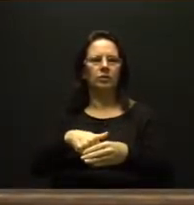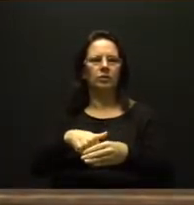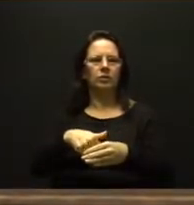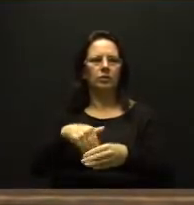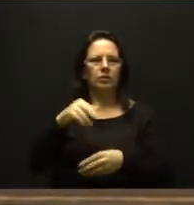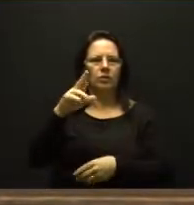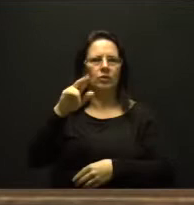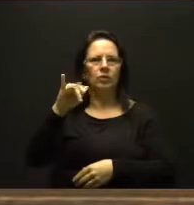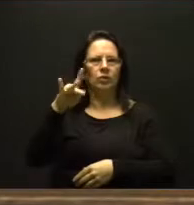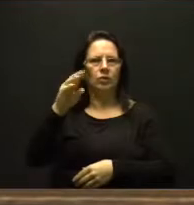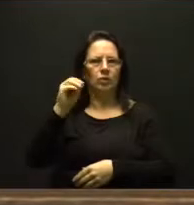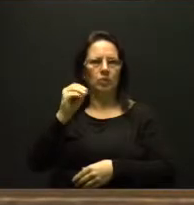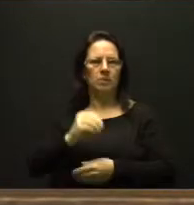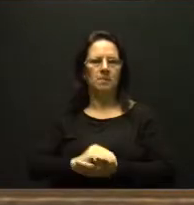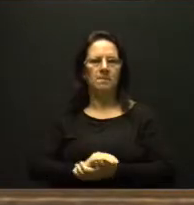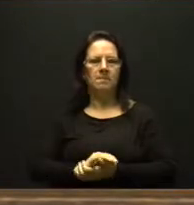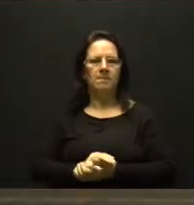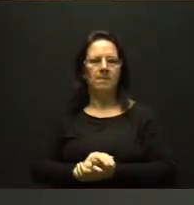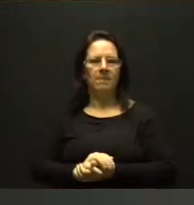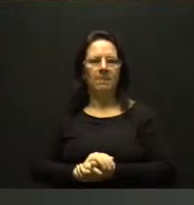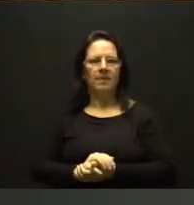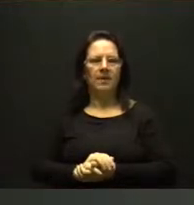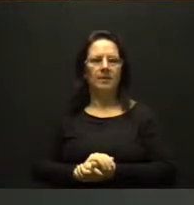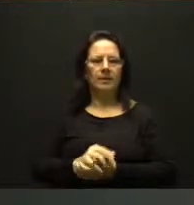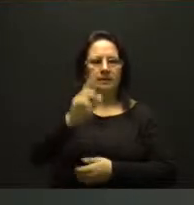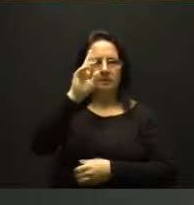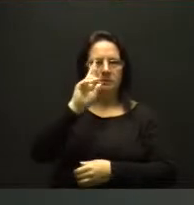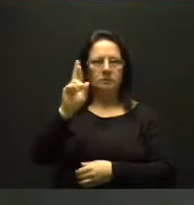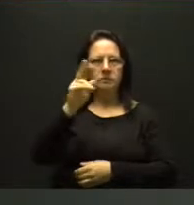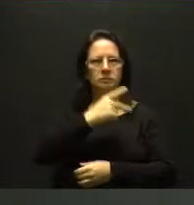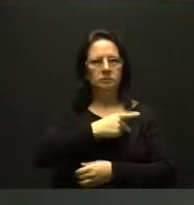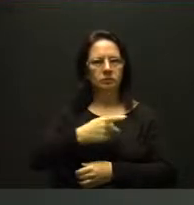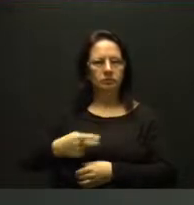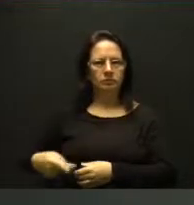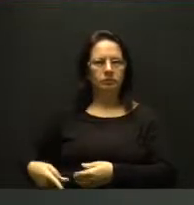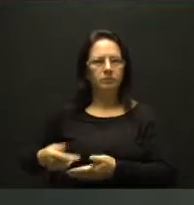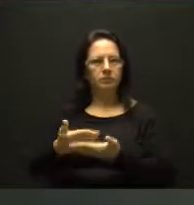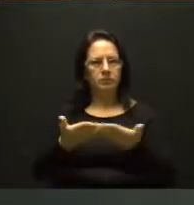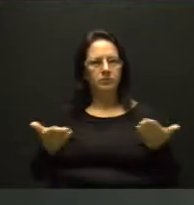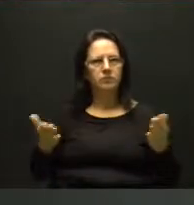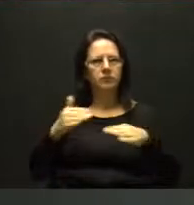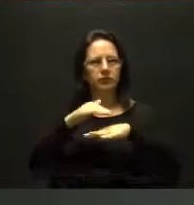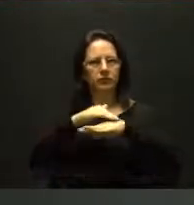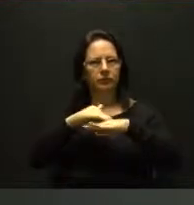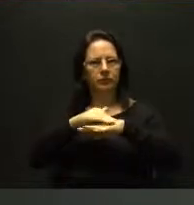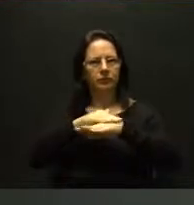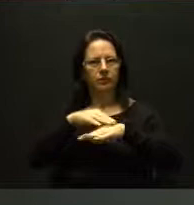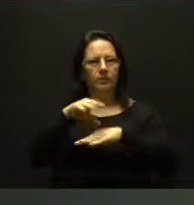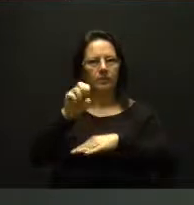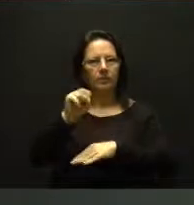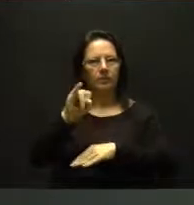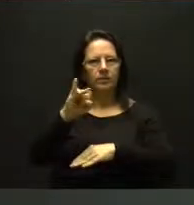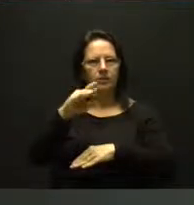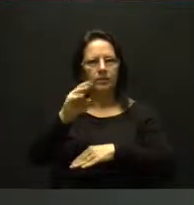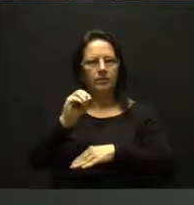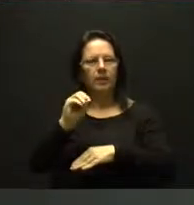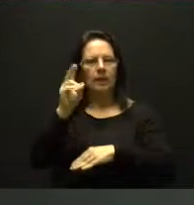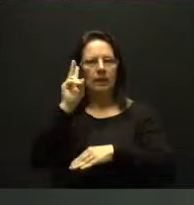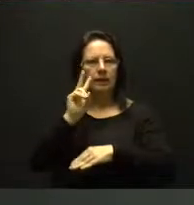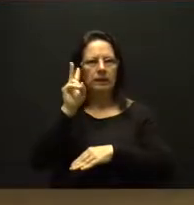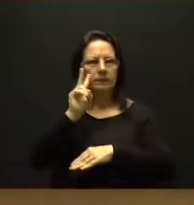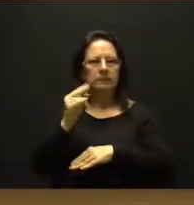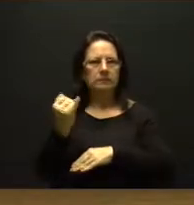logo após seu presidente e nobres pares estava conversando com o vereador sérgio ele relembrou uma questão